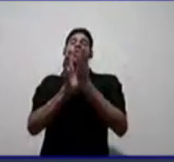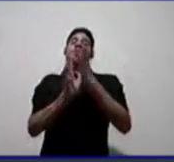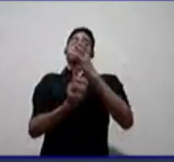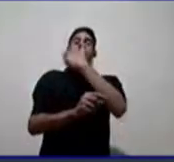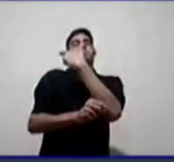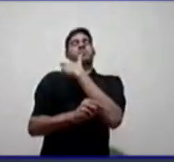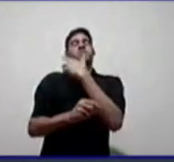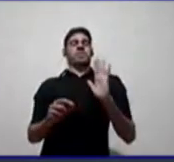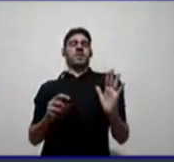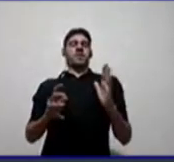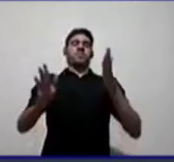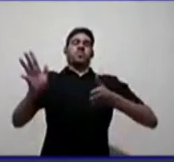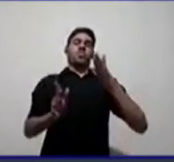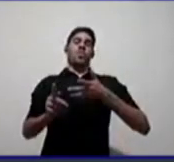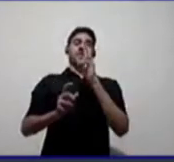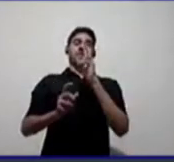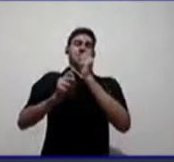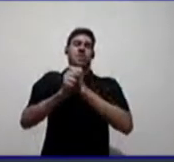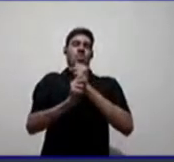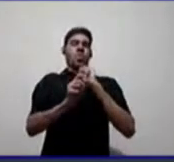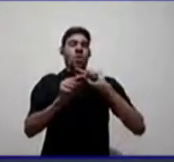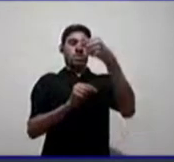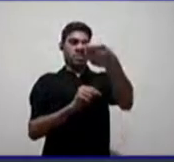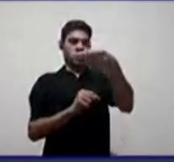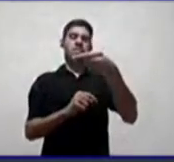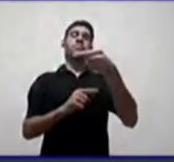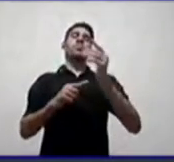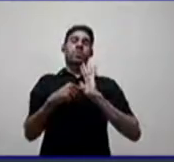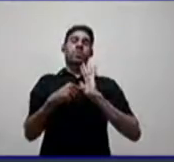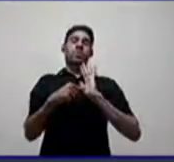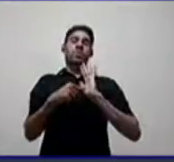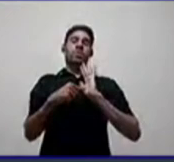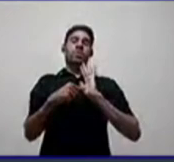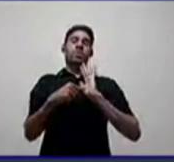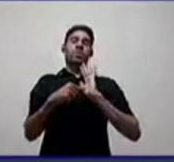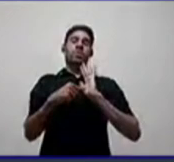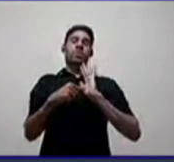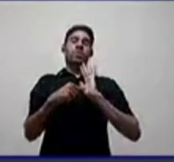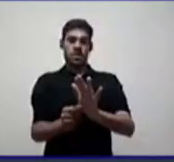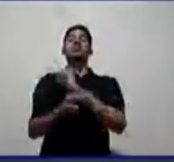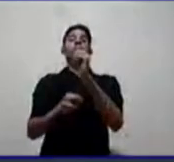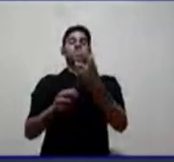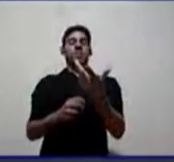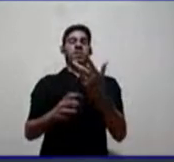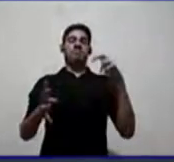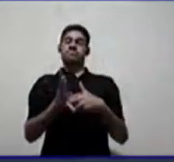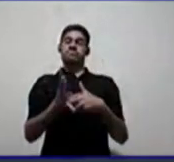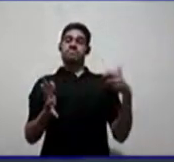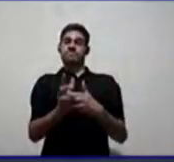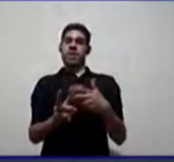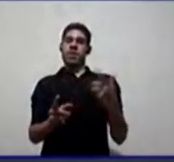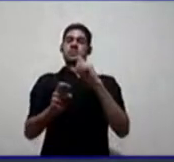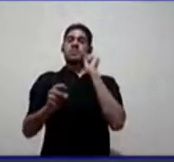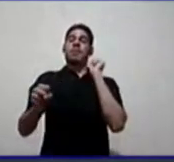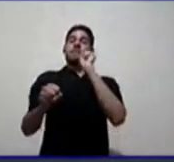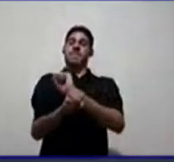prazo após 5 anos de sua apresentação. Ou seja, não podendo ser aplicada a sanção de